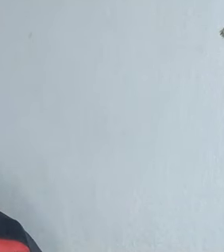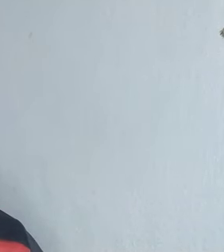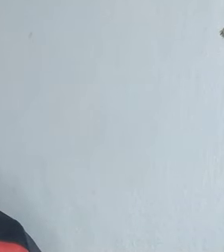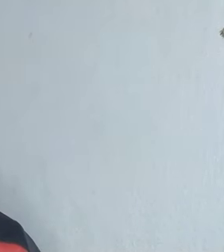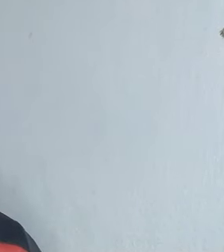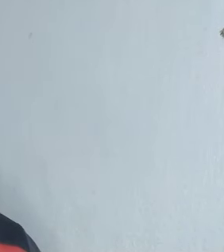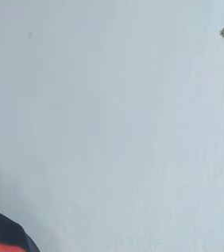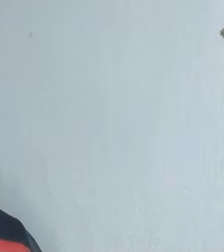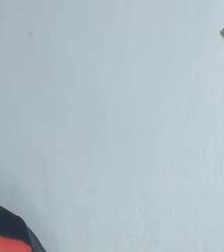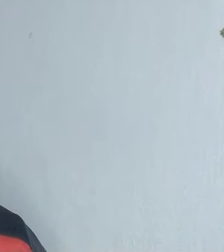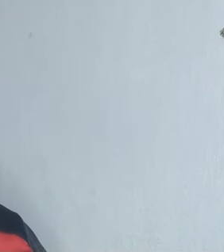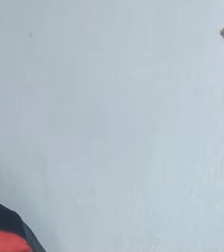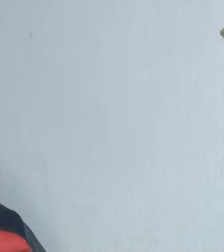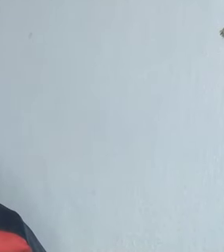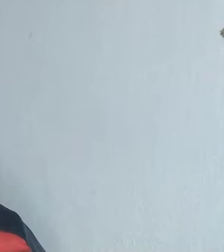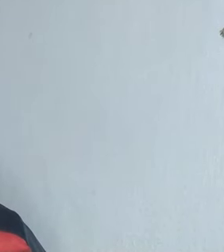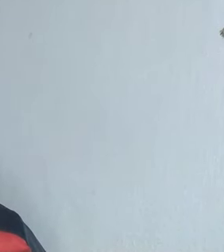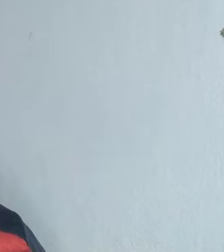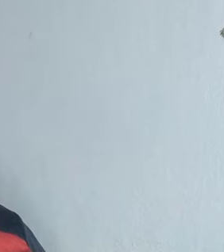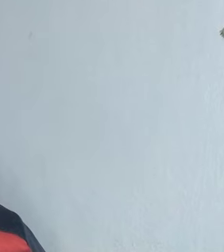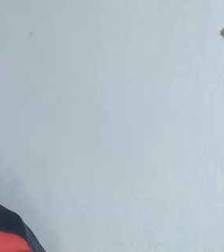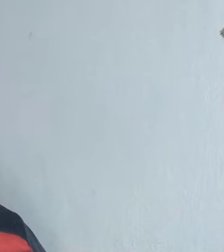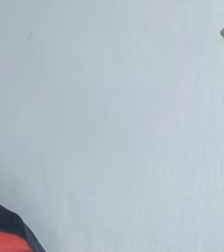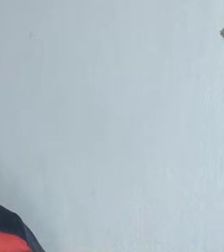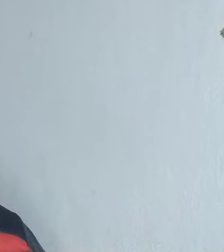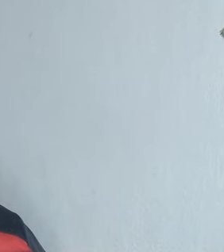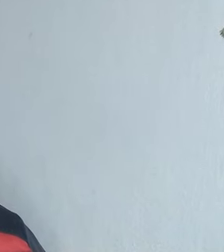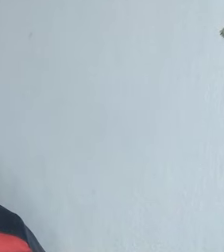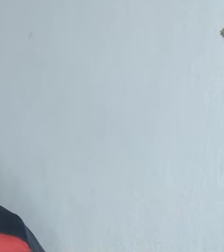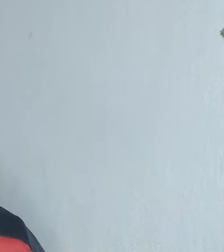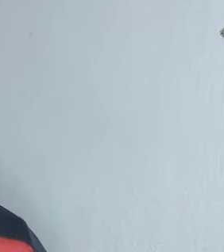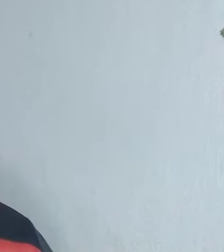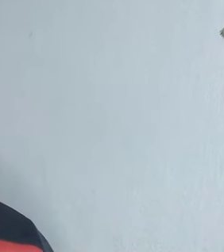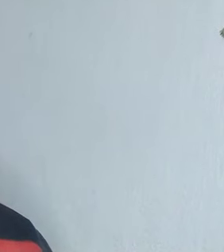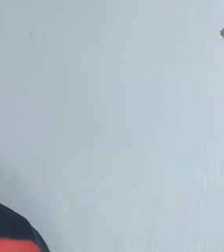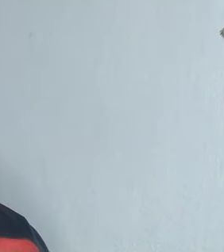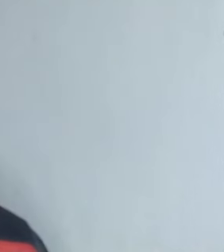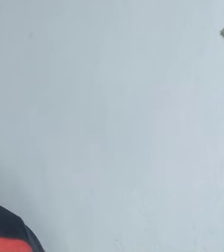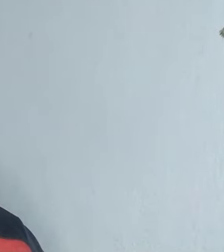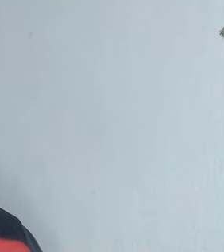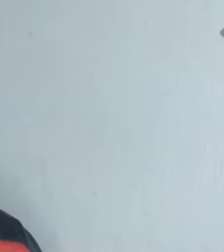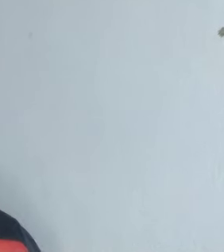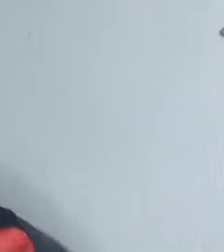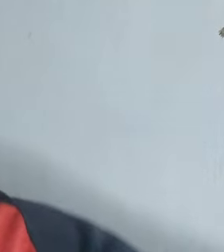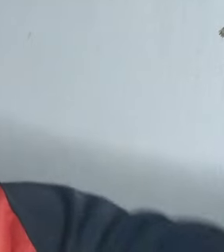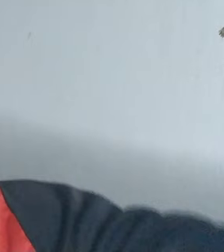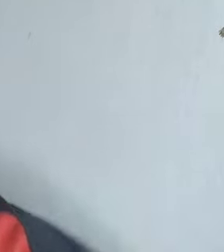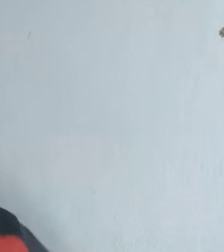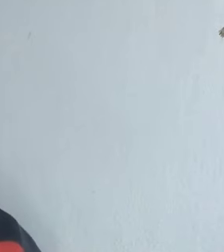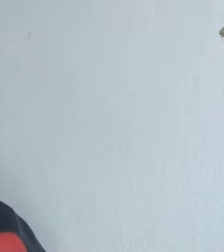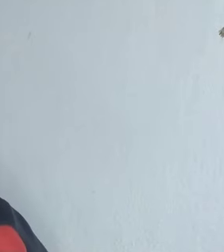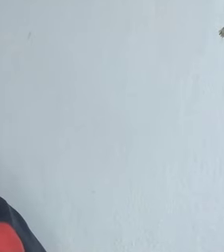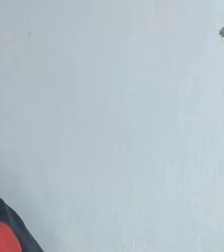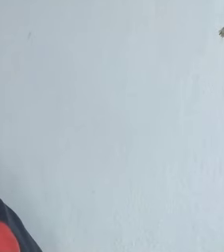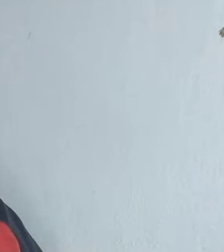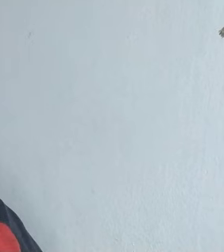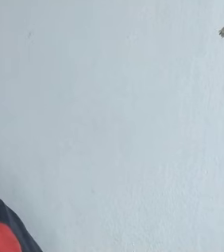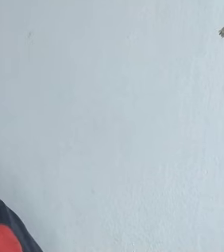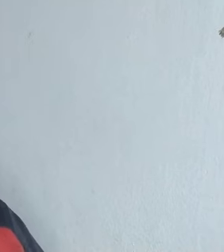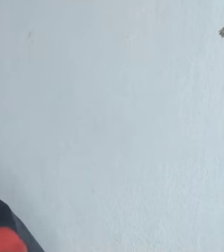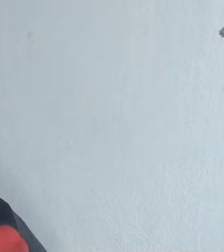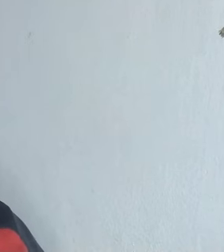e o meu filho tá para nascer agora final do ano e a gente quer que eu vou dizer para ele é uma conversa lá